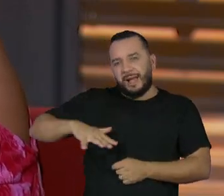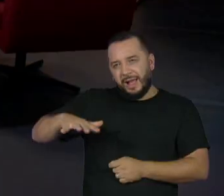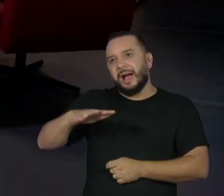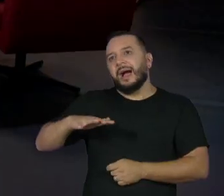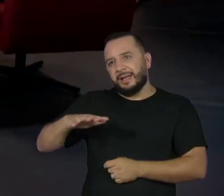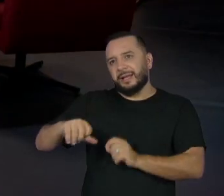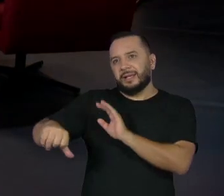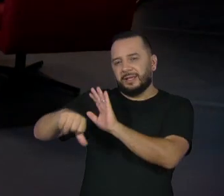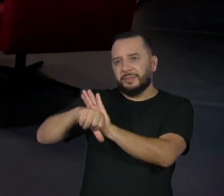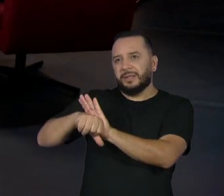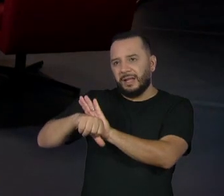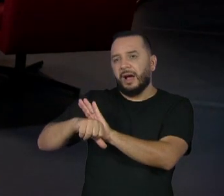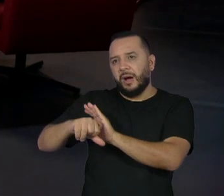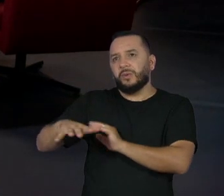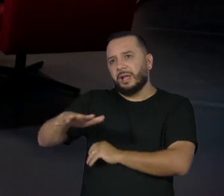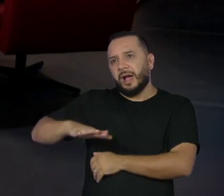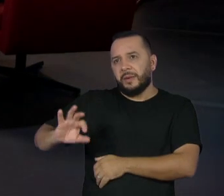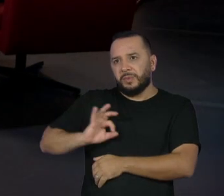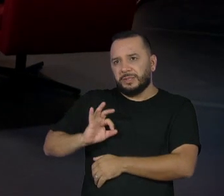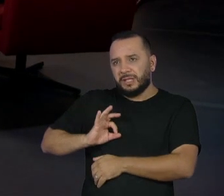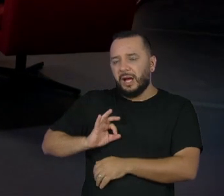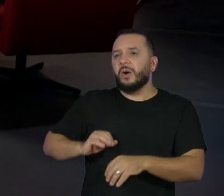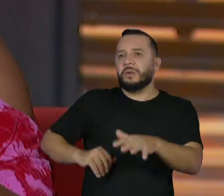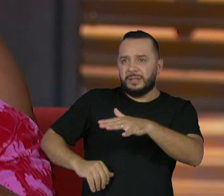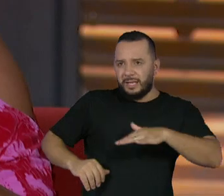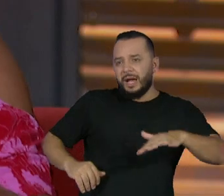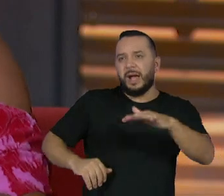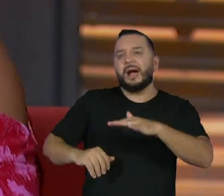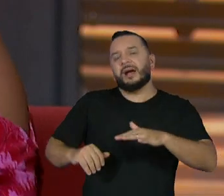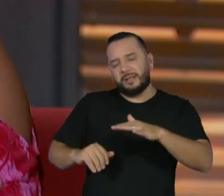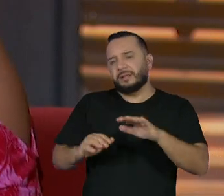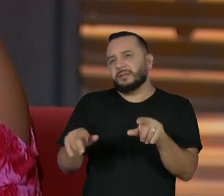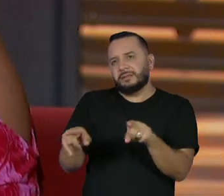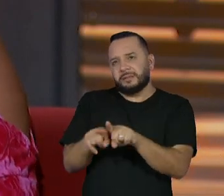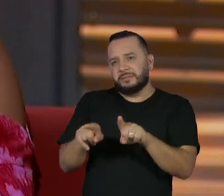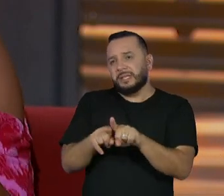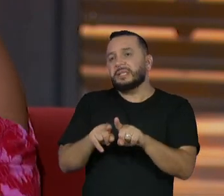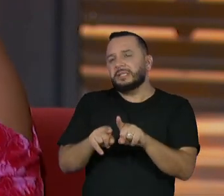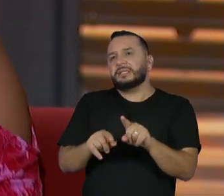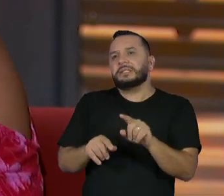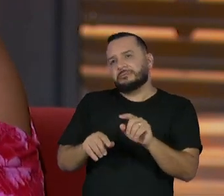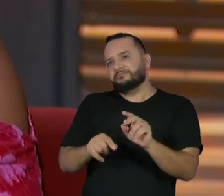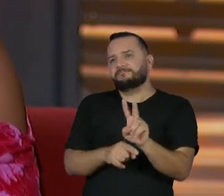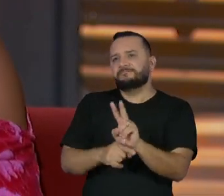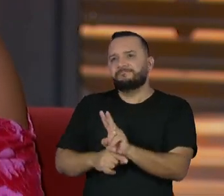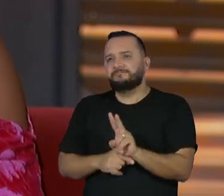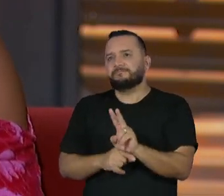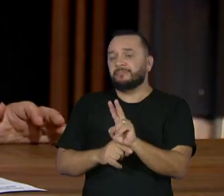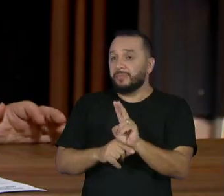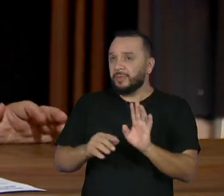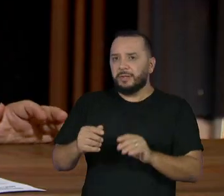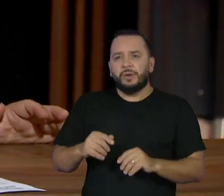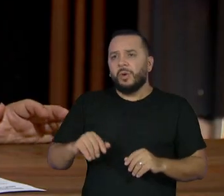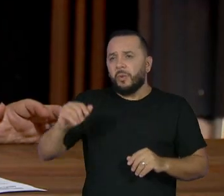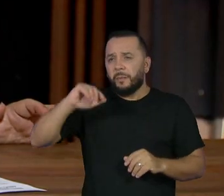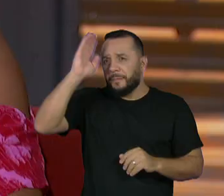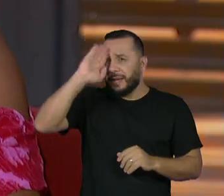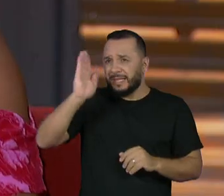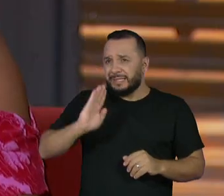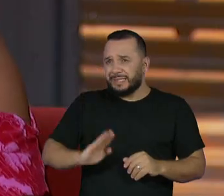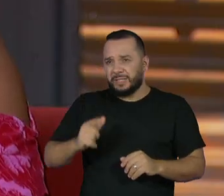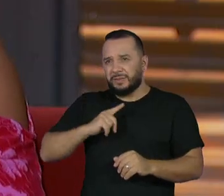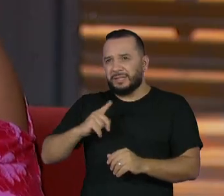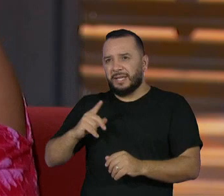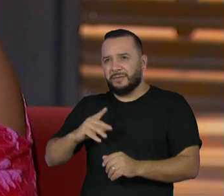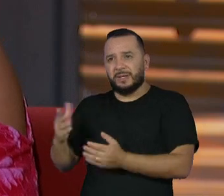segurança pública. Porque o Brasil foi o país em que mais recebeu africanos durante o processo de tráfico negro. Qual foi essa população?